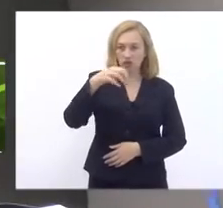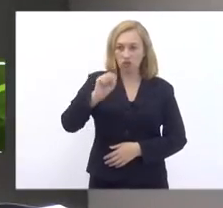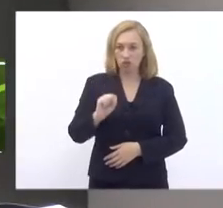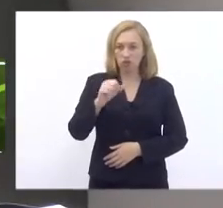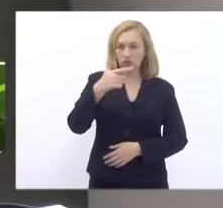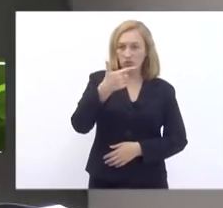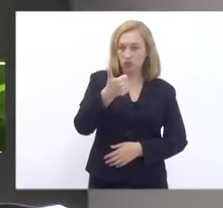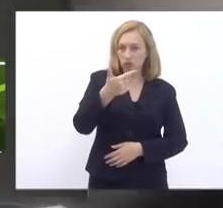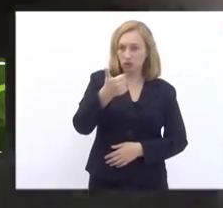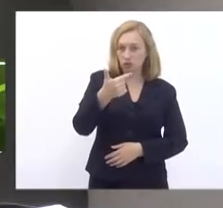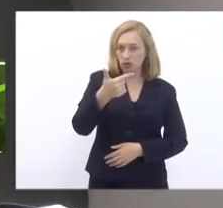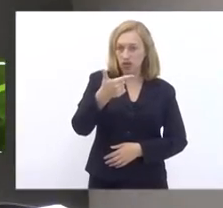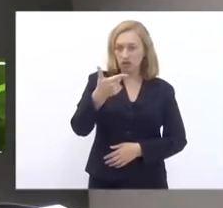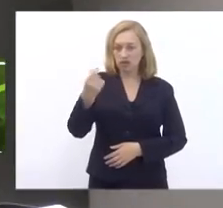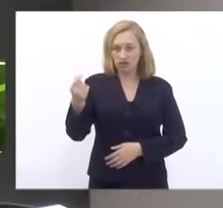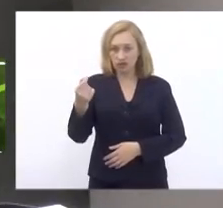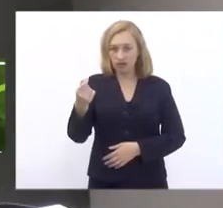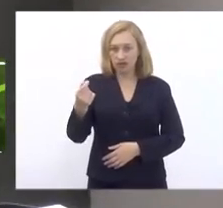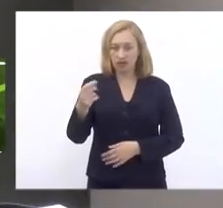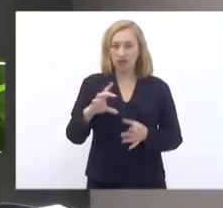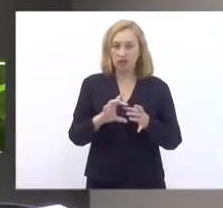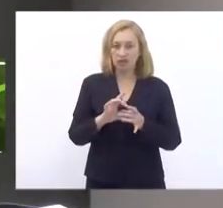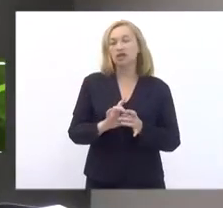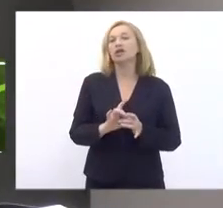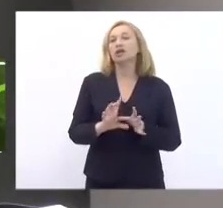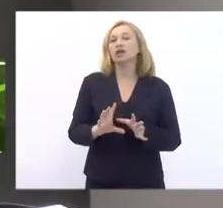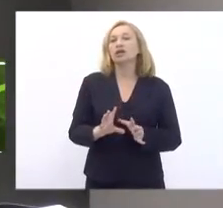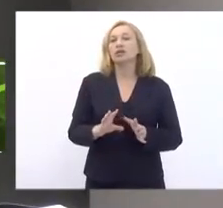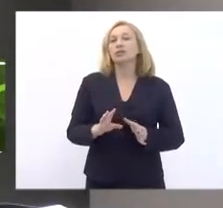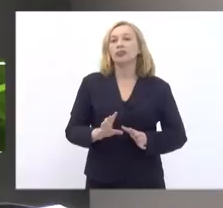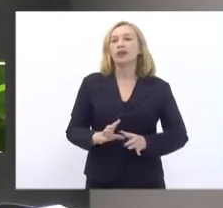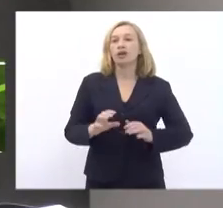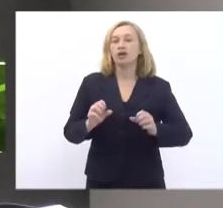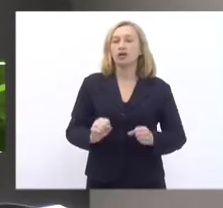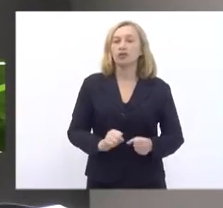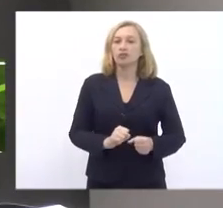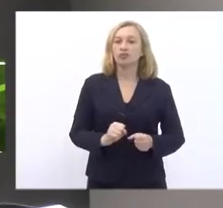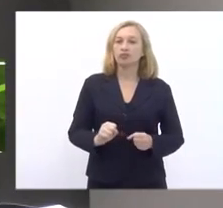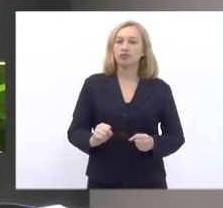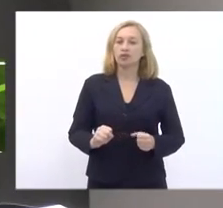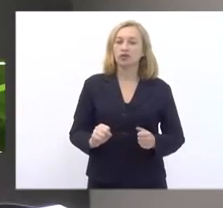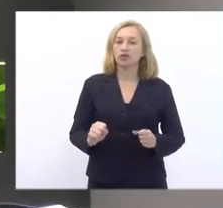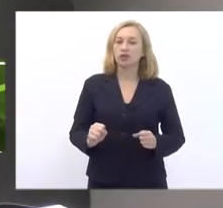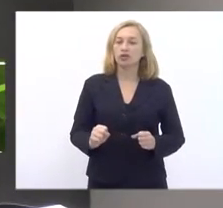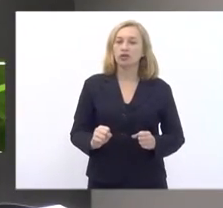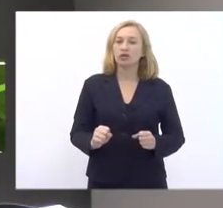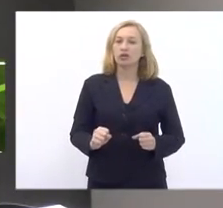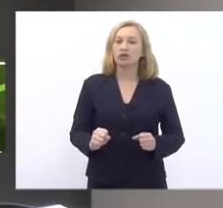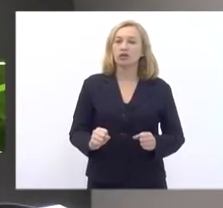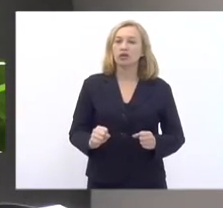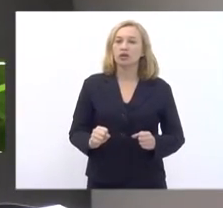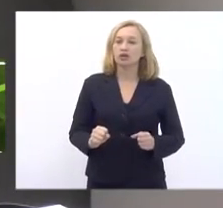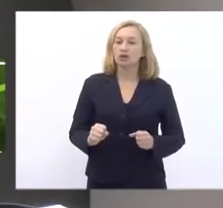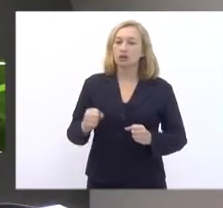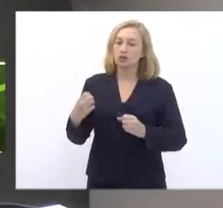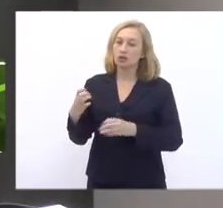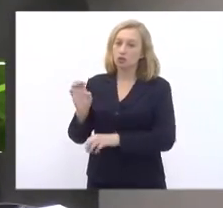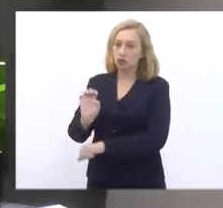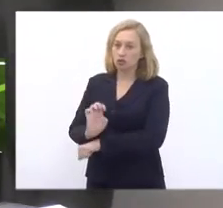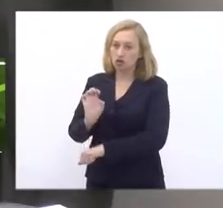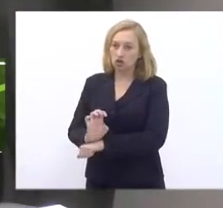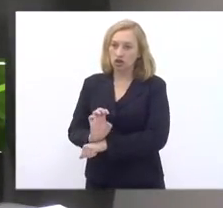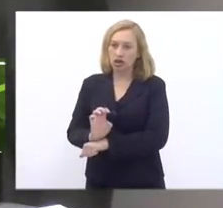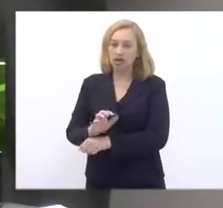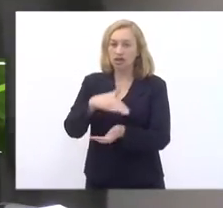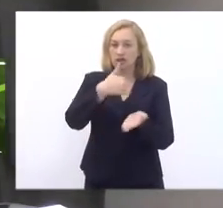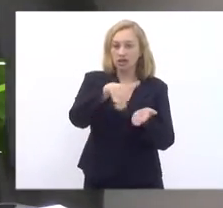28/12/20, essa deliberação, recomendar ao poder concedente, isto é, o Estado, pela Secretaria